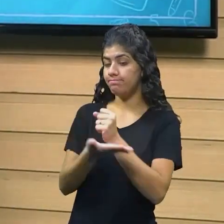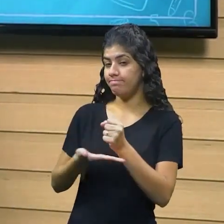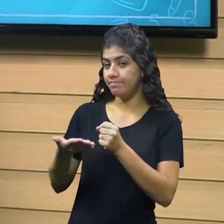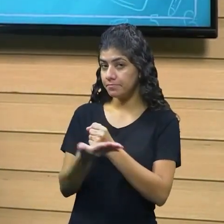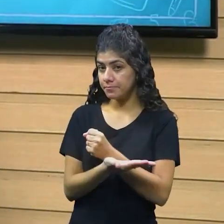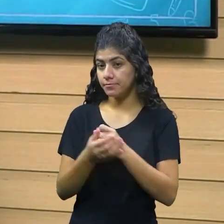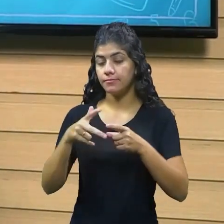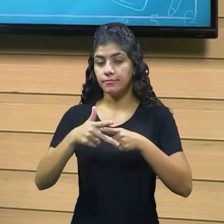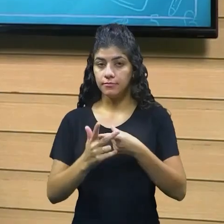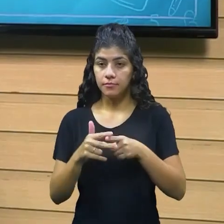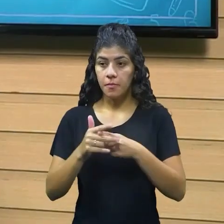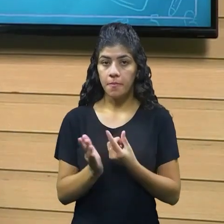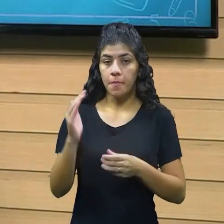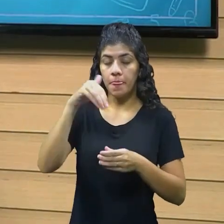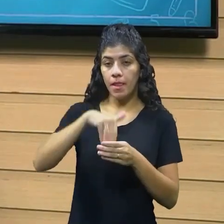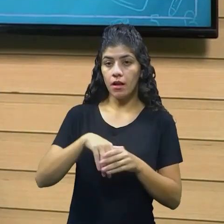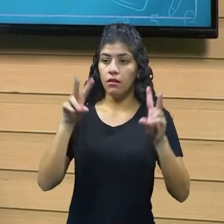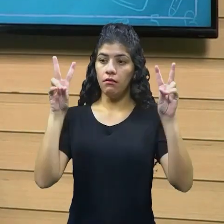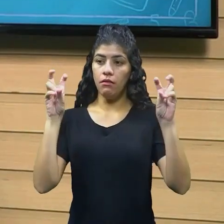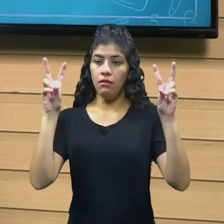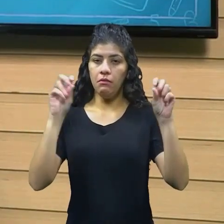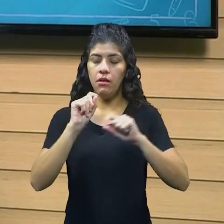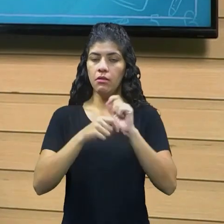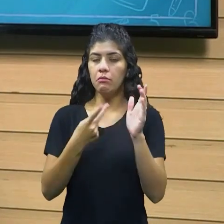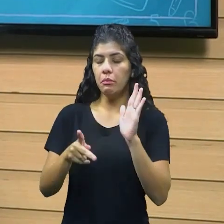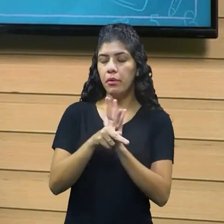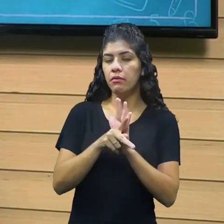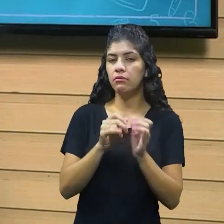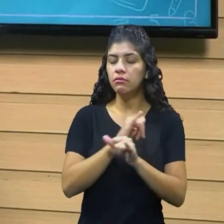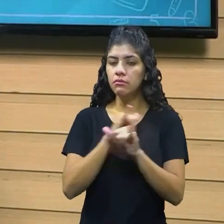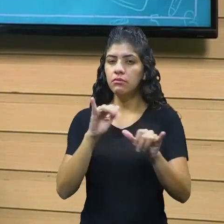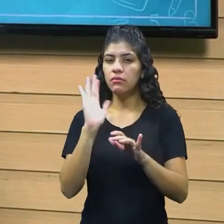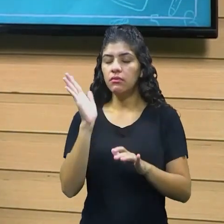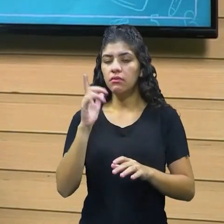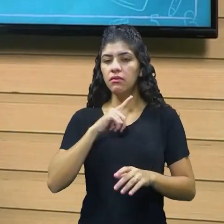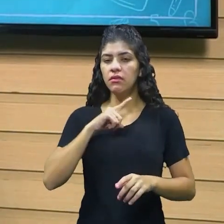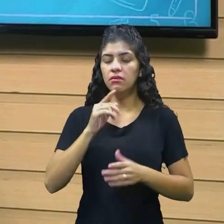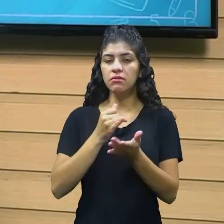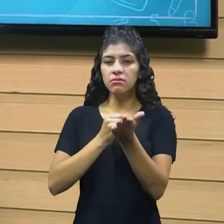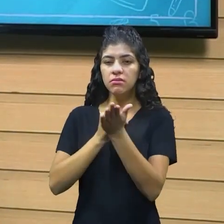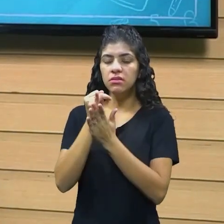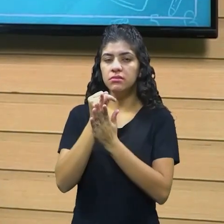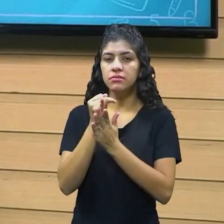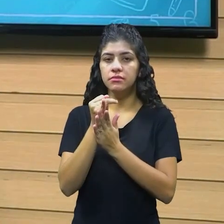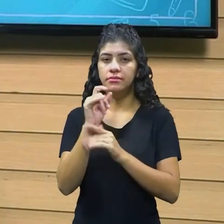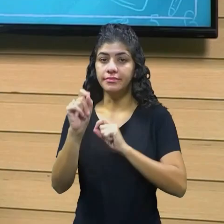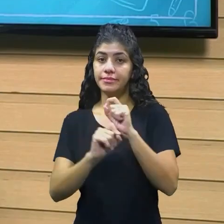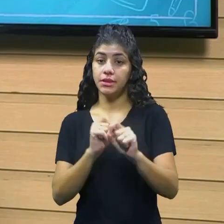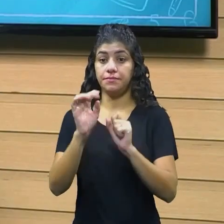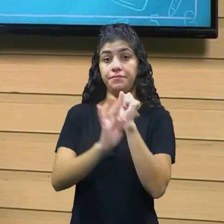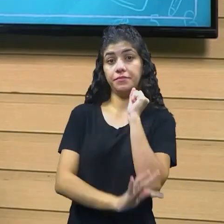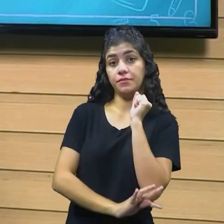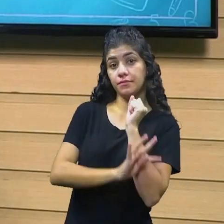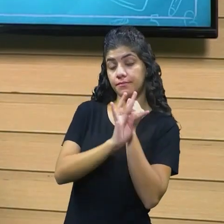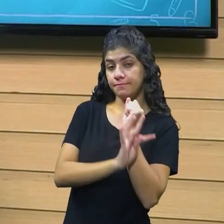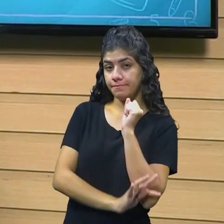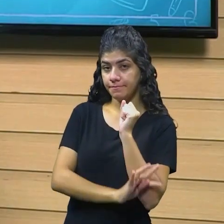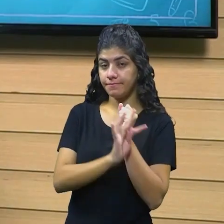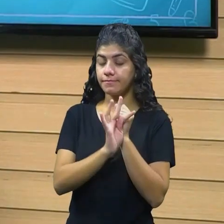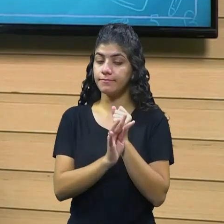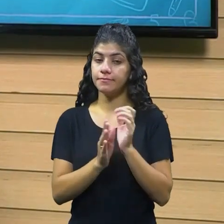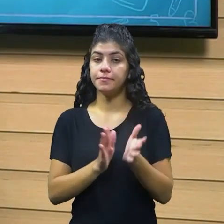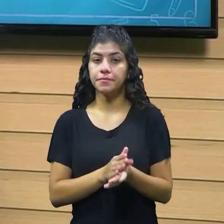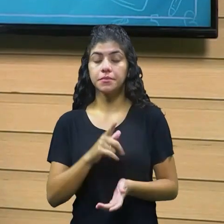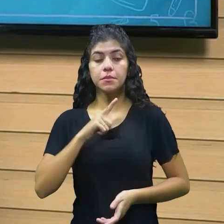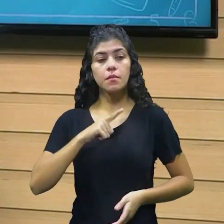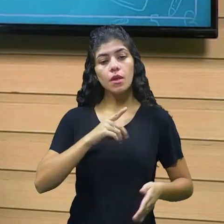Mecânicos. Dentro dessa disciplina, como o próprio nome já sugere, vamos fazer uma introdução à física relacionada ao movimento.